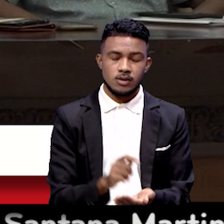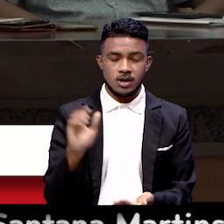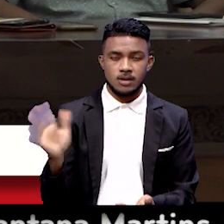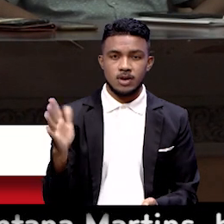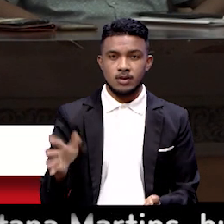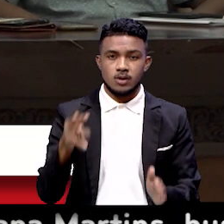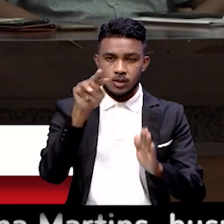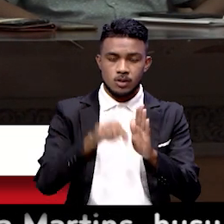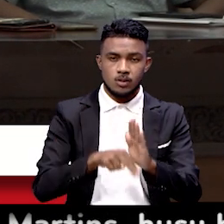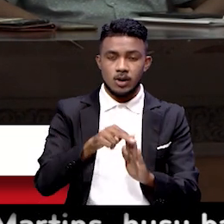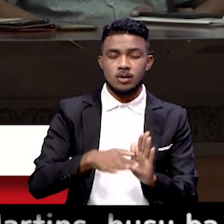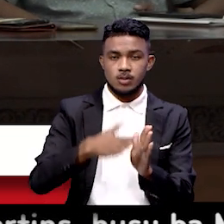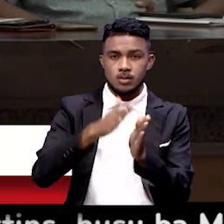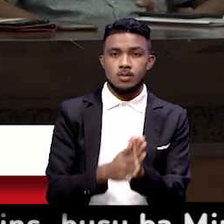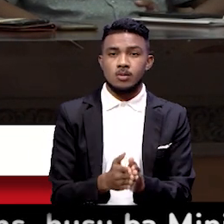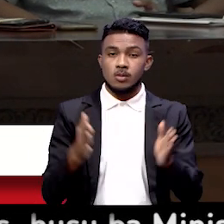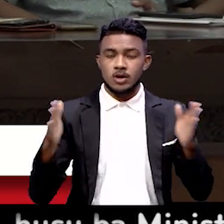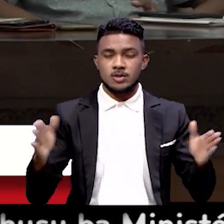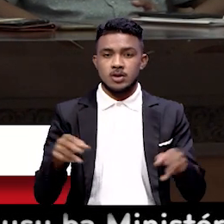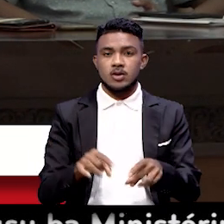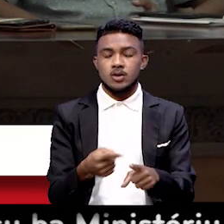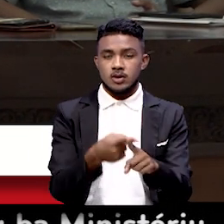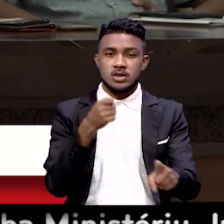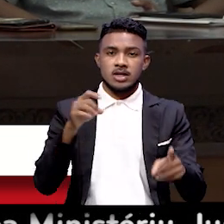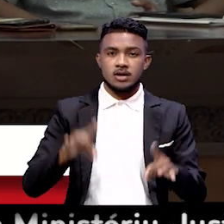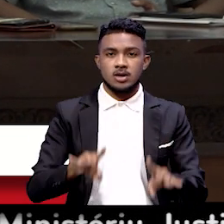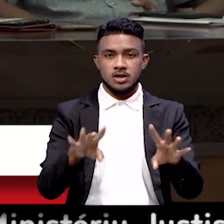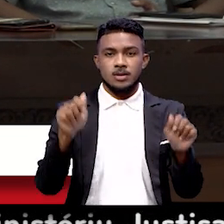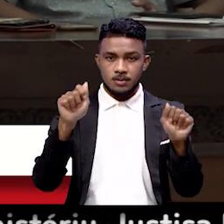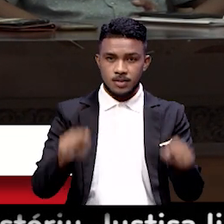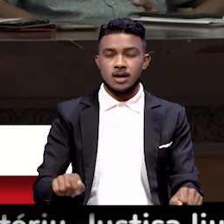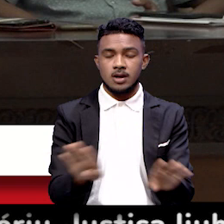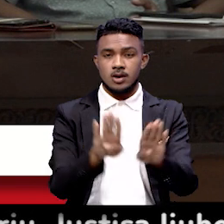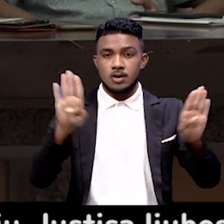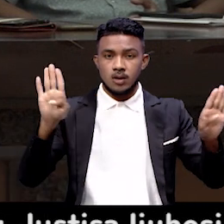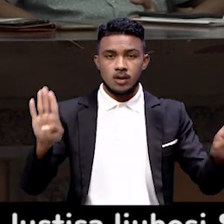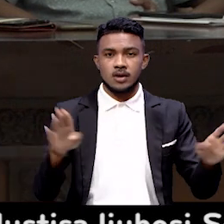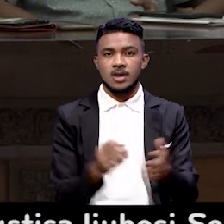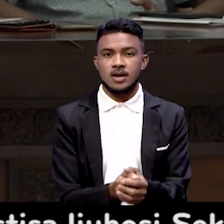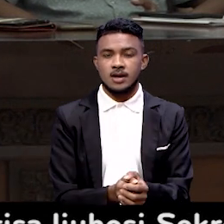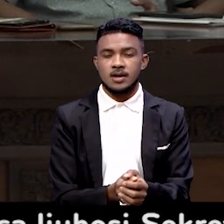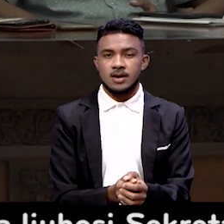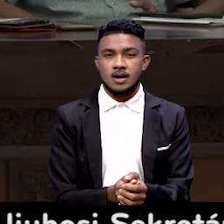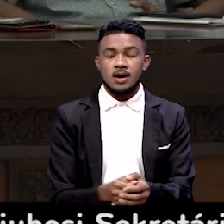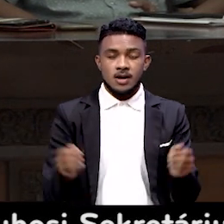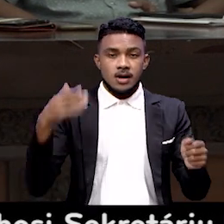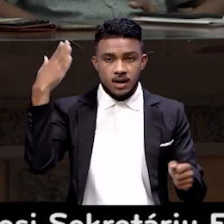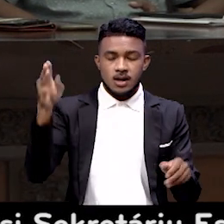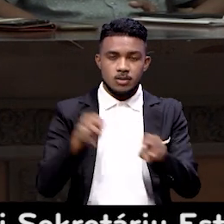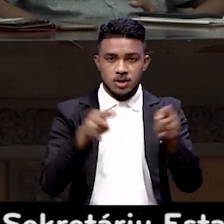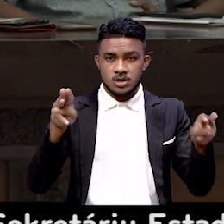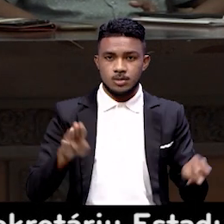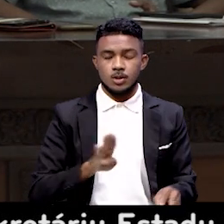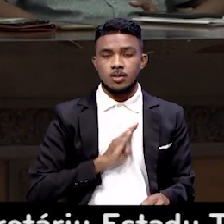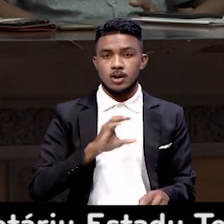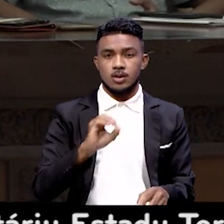TB Susi Austrália, Neduni ita se bele halo cobertura serenta e a município Serne. Tanto